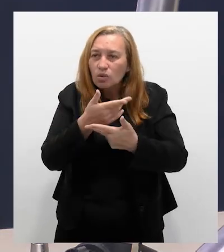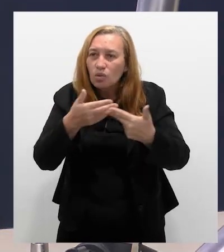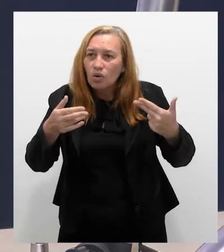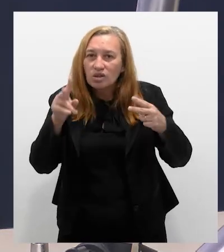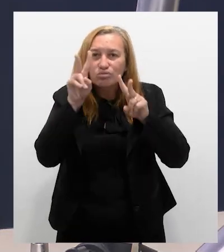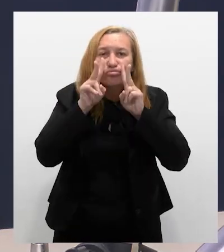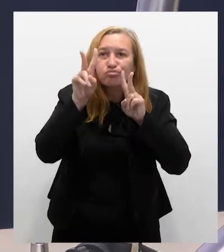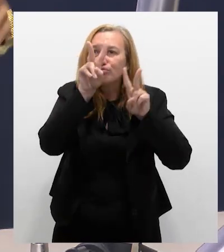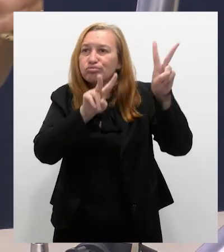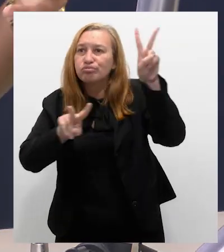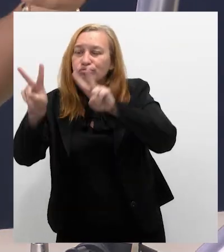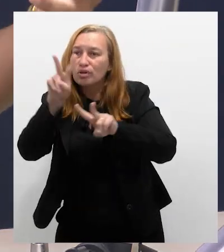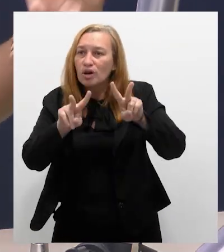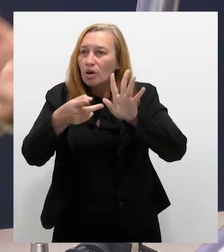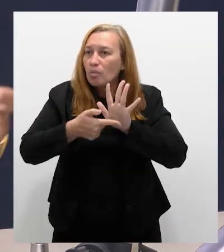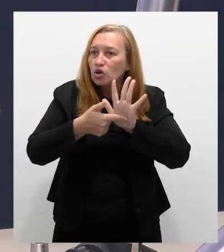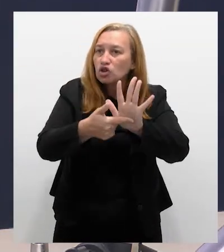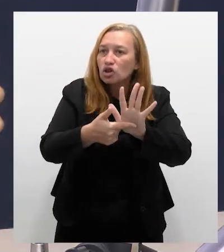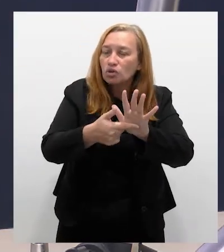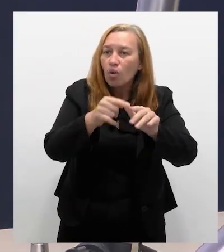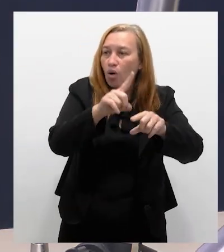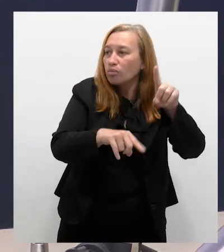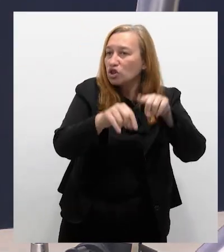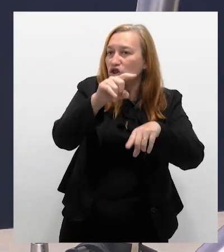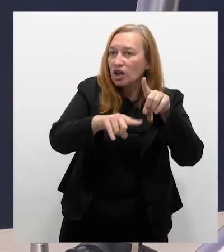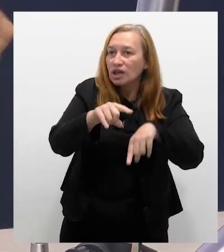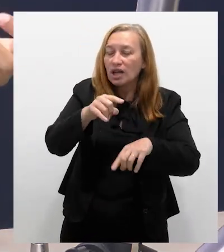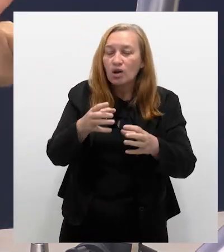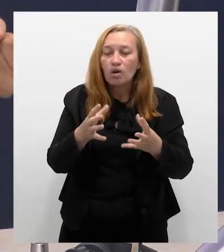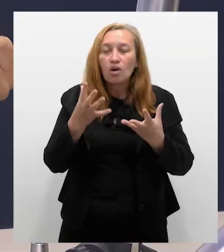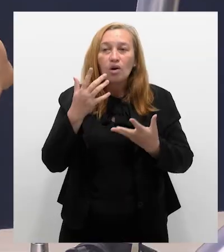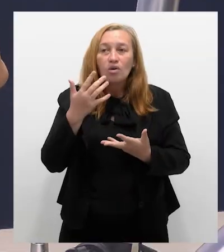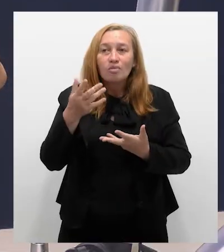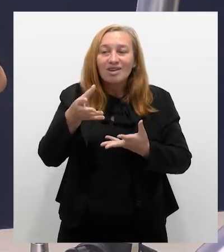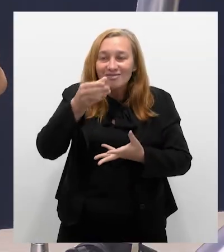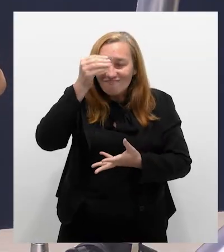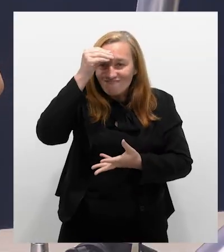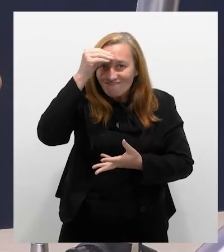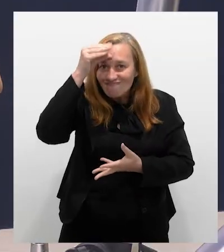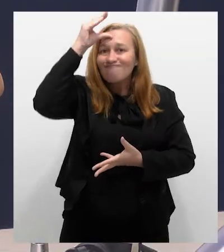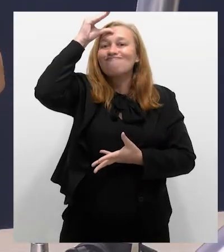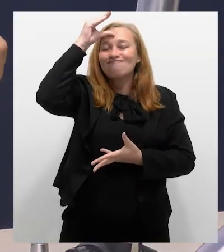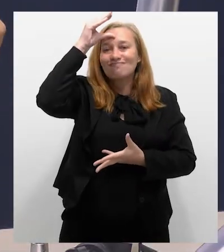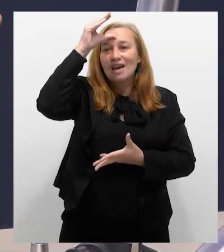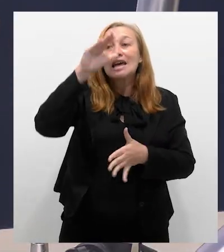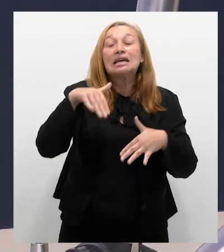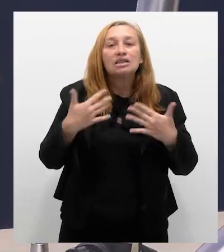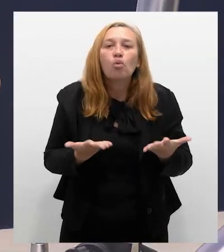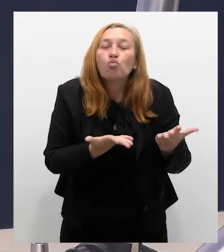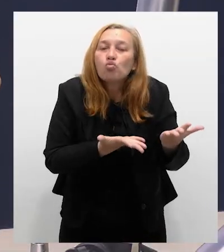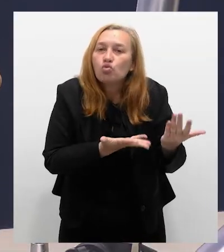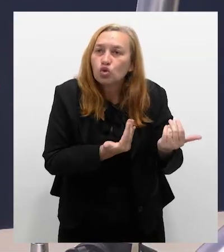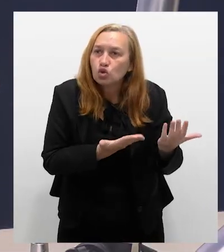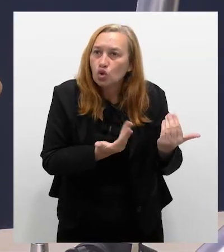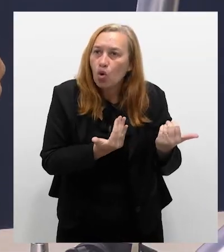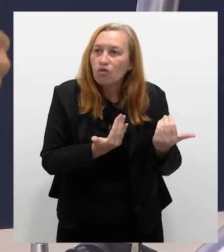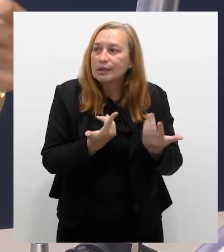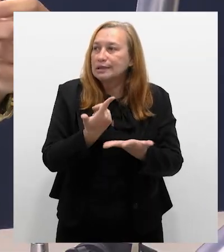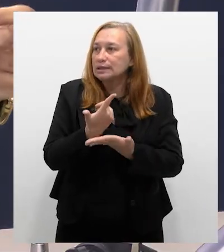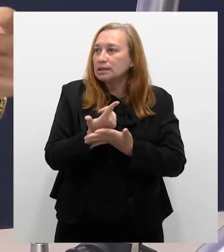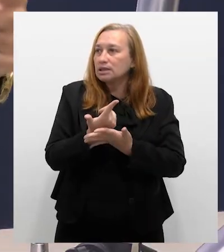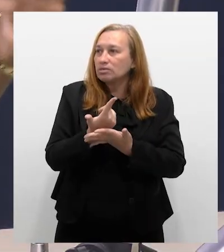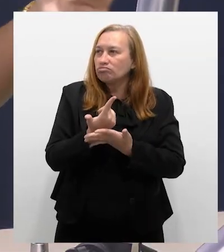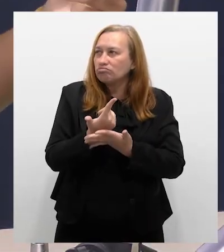você consegue exemplificar para ele, mostrando objetos, ele começa a pegar o conhecimento. Né? Então, um jovem que não